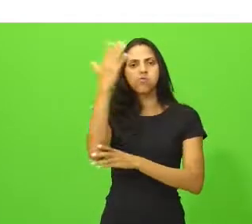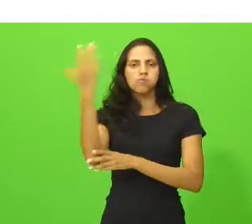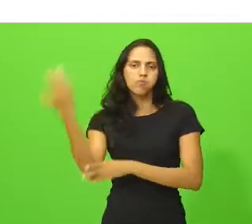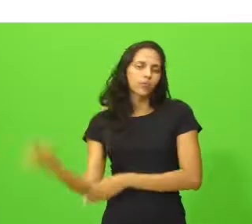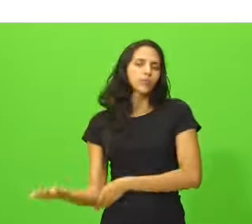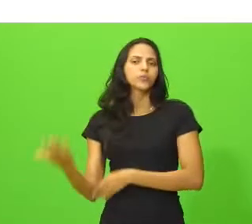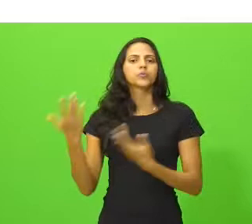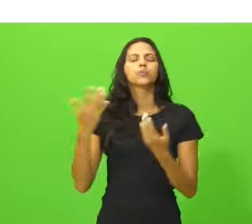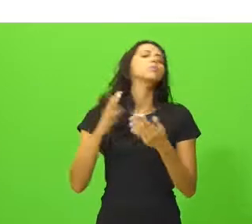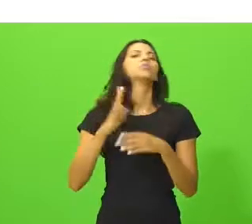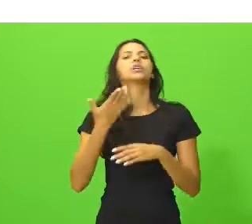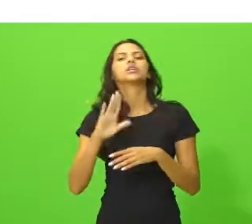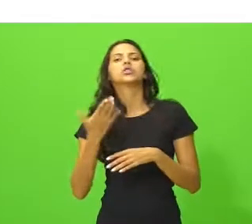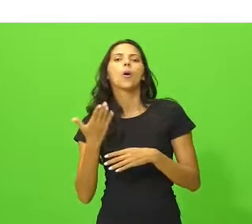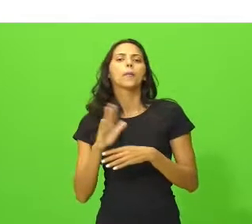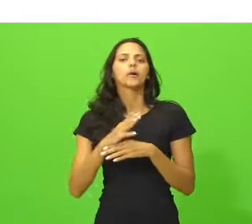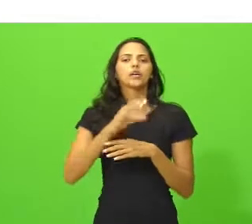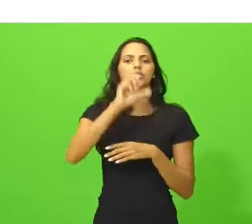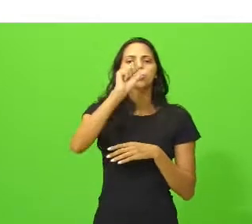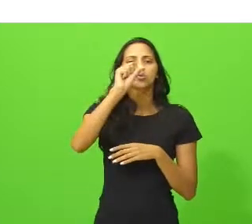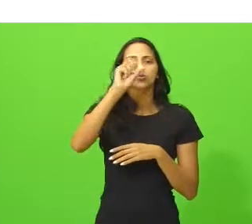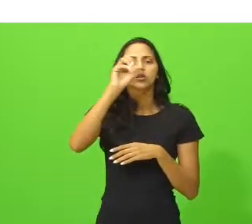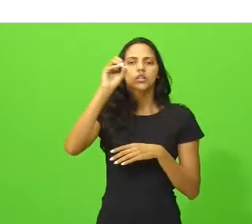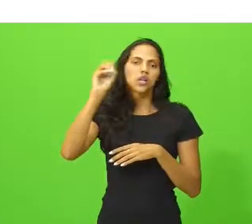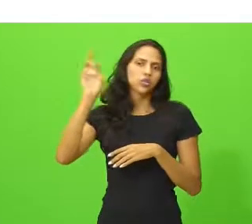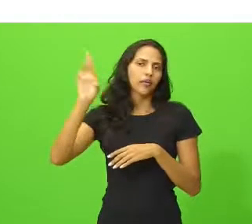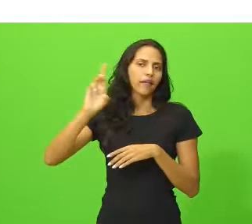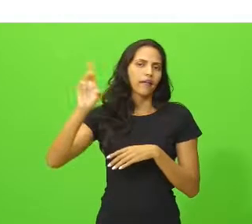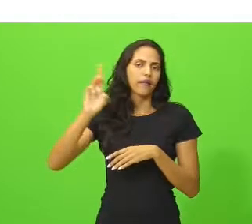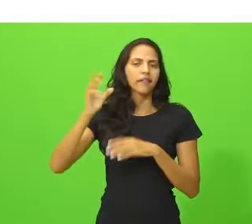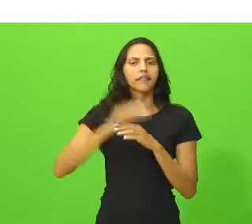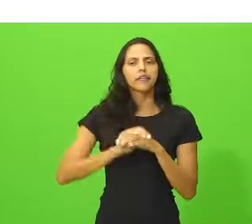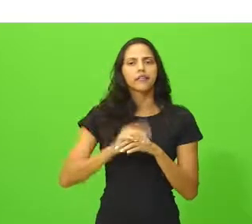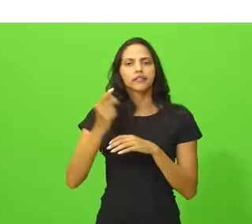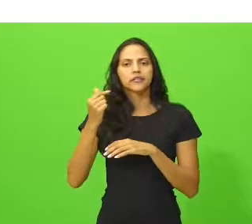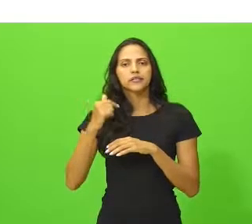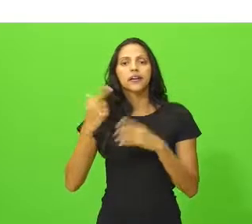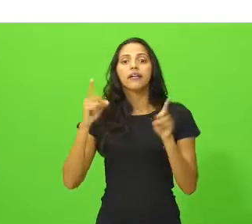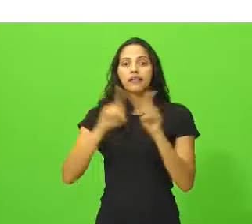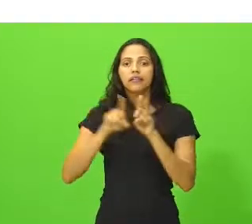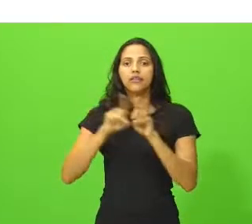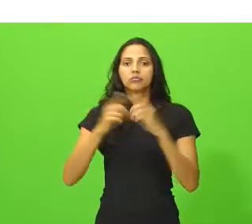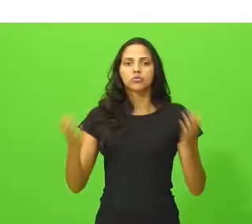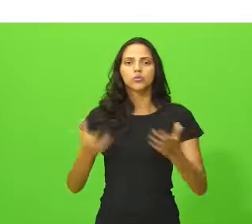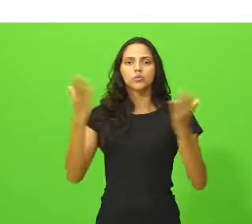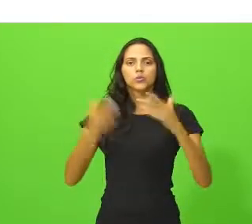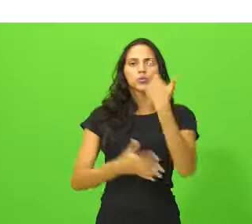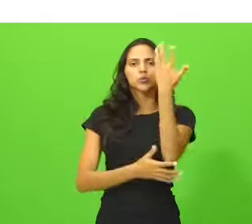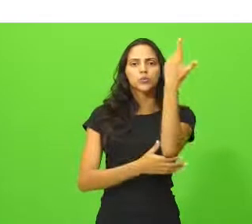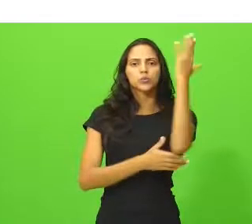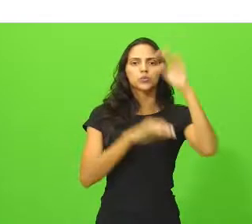floresta é estimado em R$ 800, o que estimula novos desmatamentos.